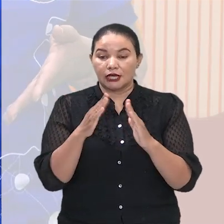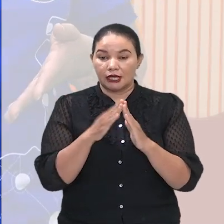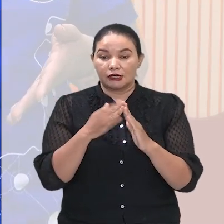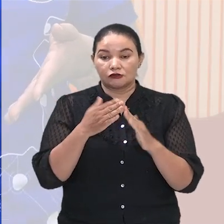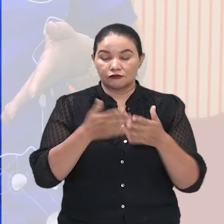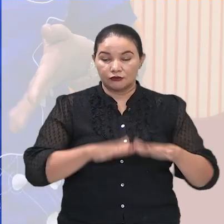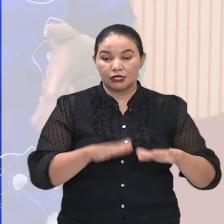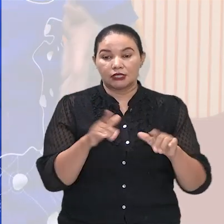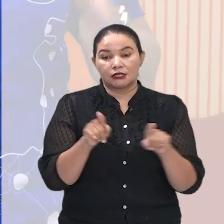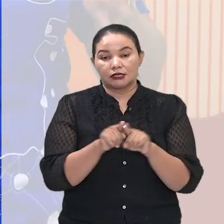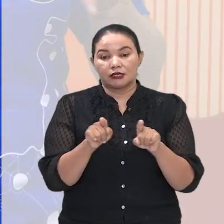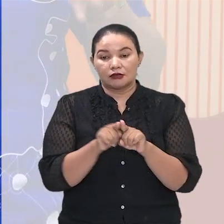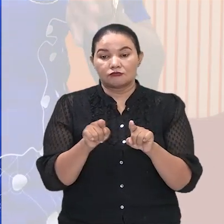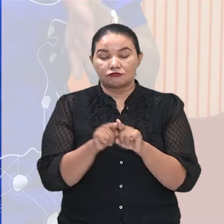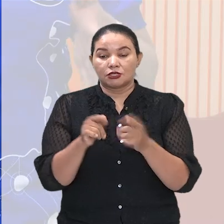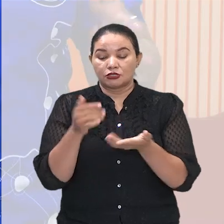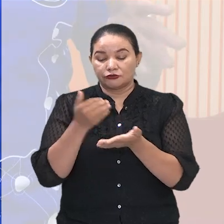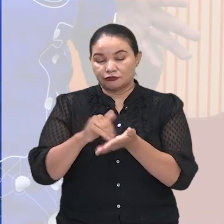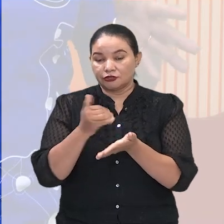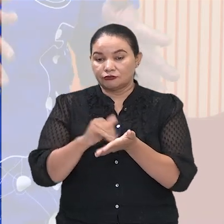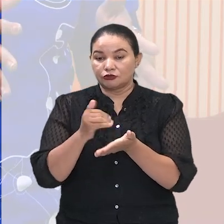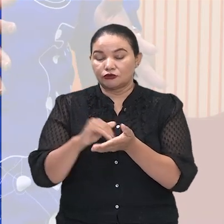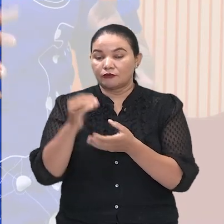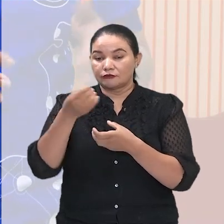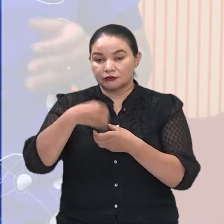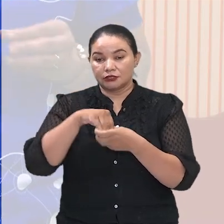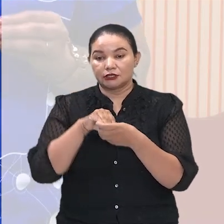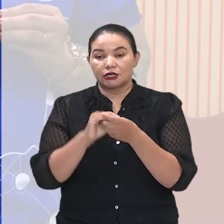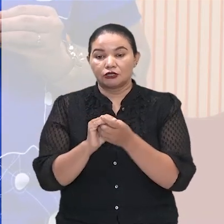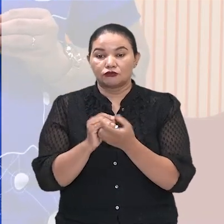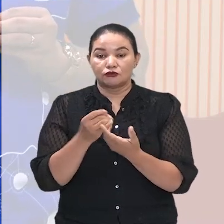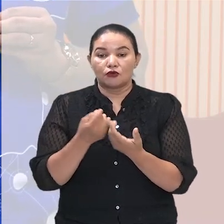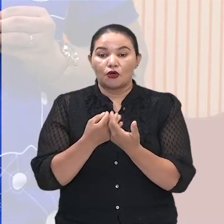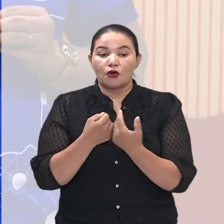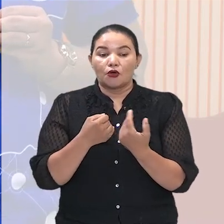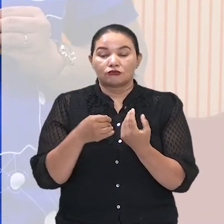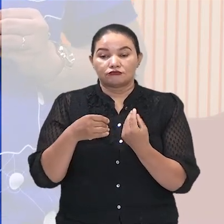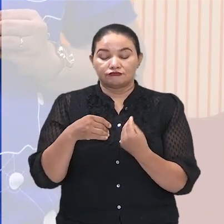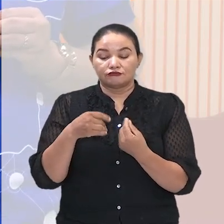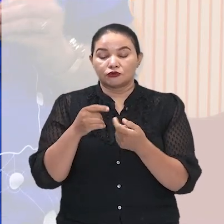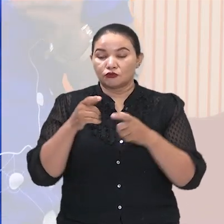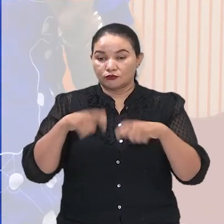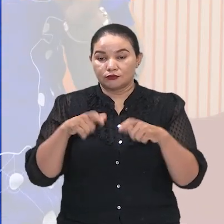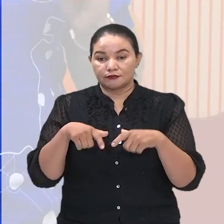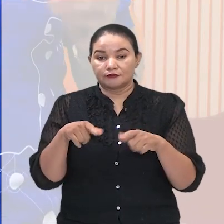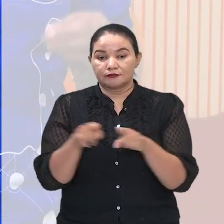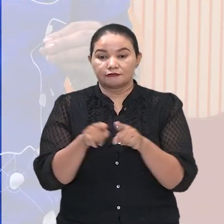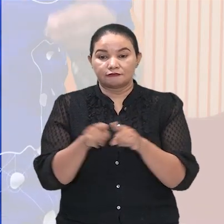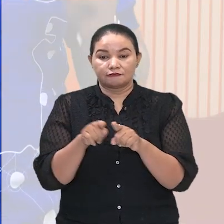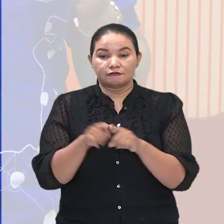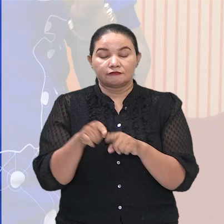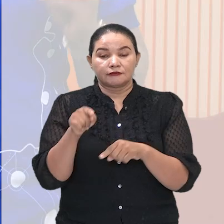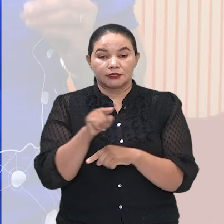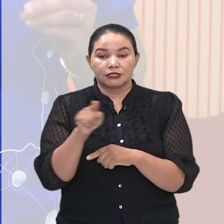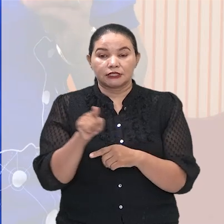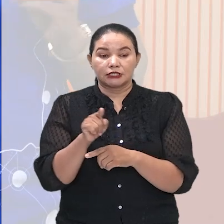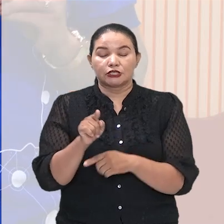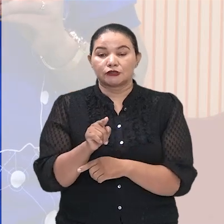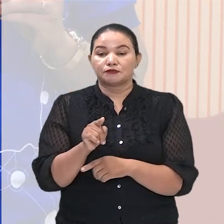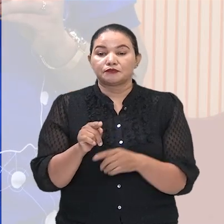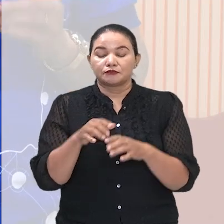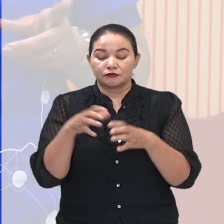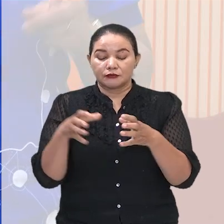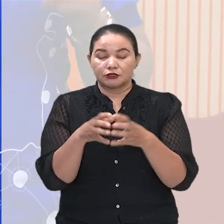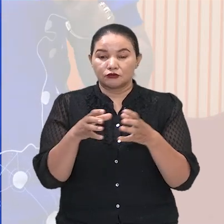como um centro administrativo dentro do engenho. E formavam a elite política e econômica